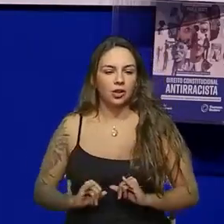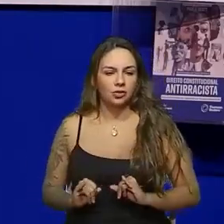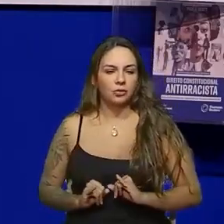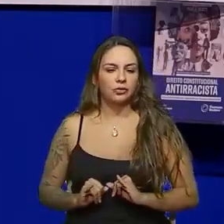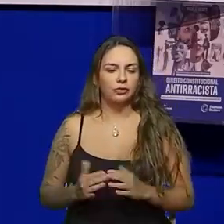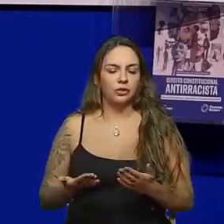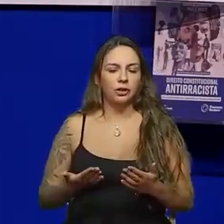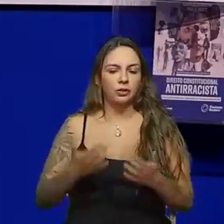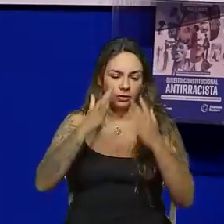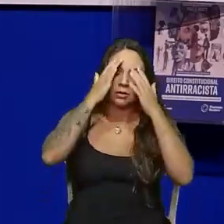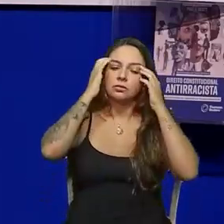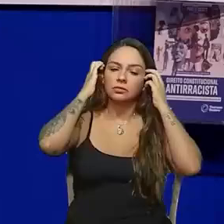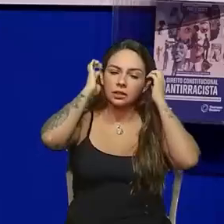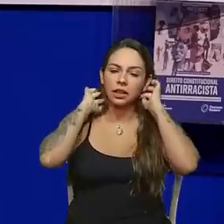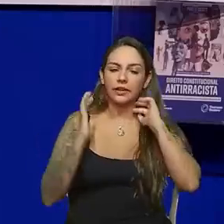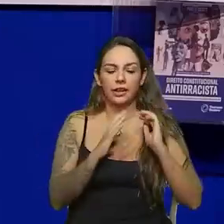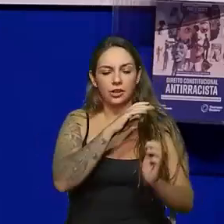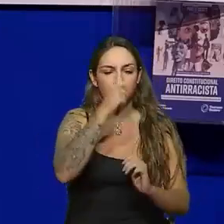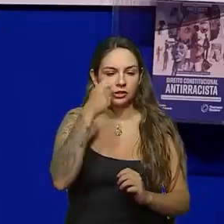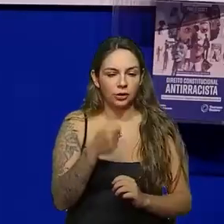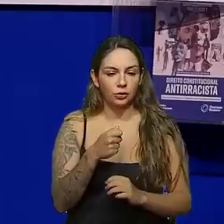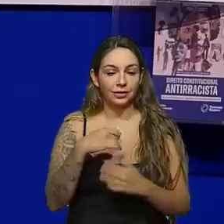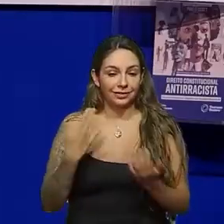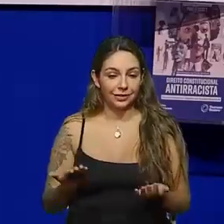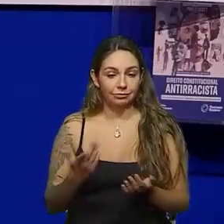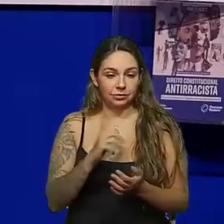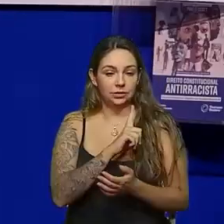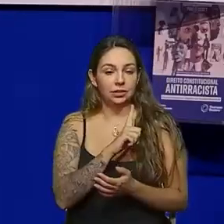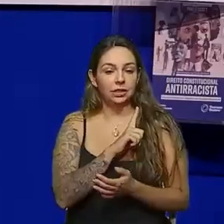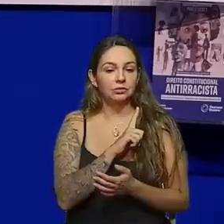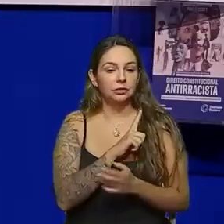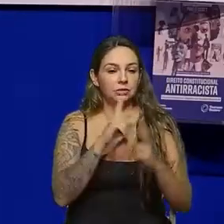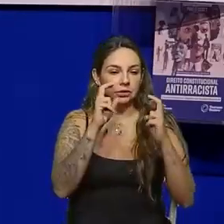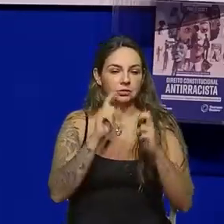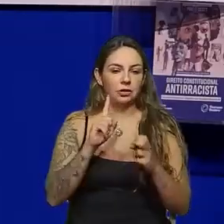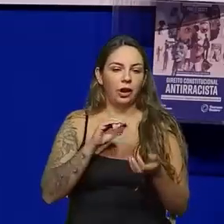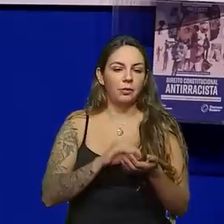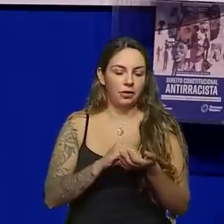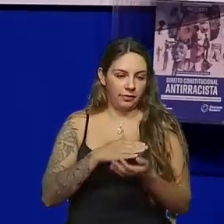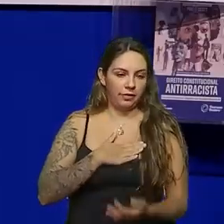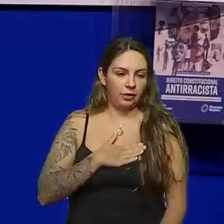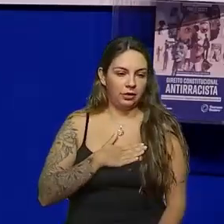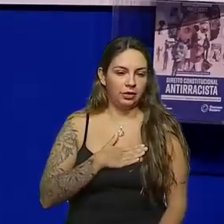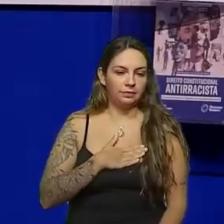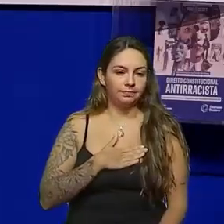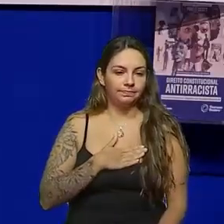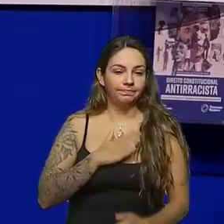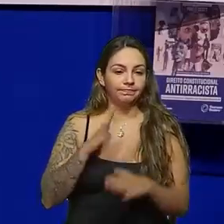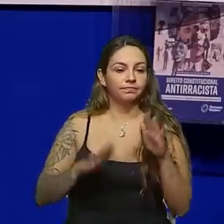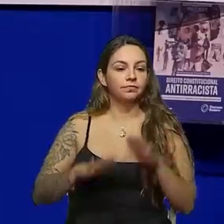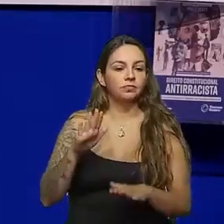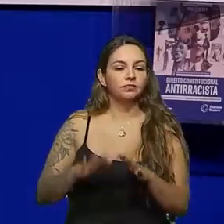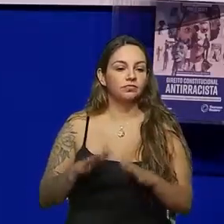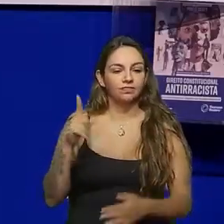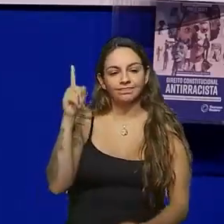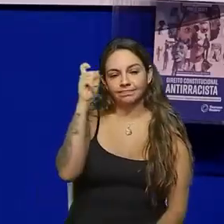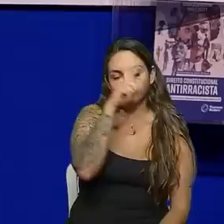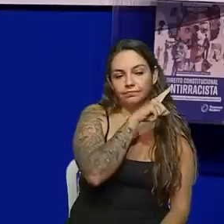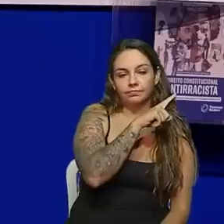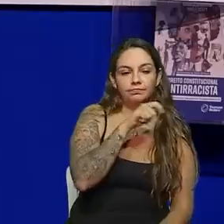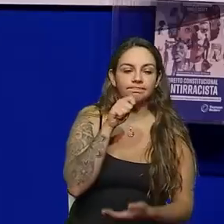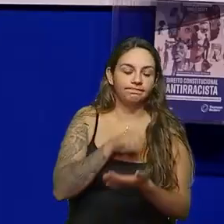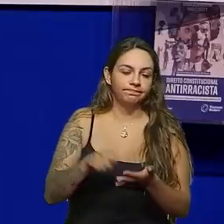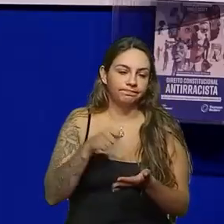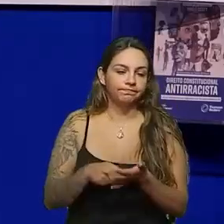em exílio e etc. Então, tema é o que não me falta, mas às vezes fica difícil